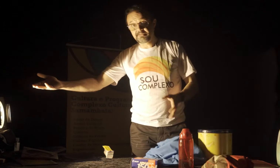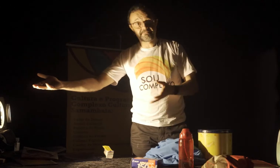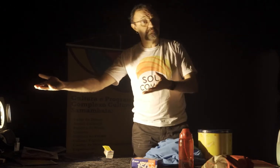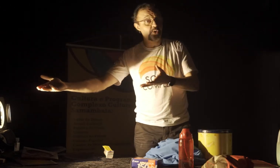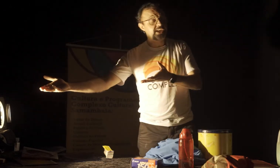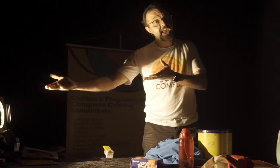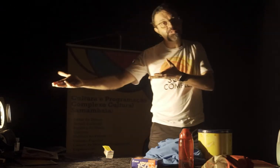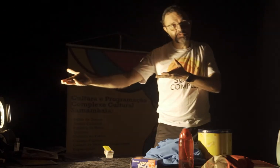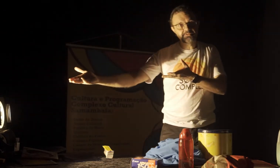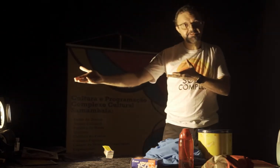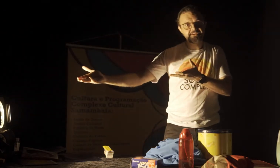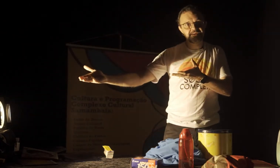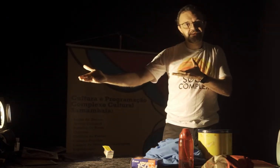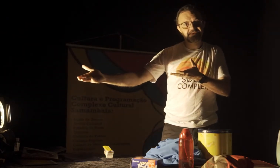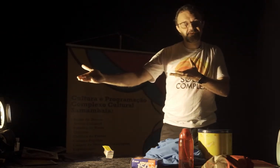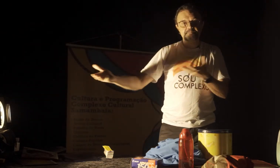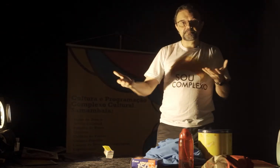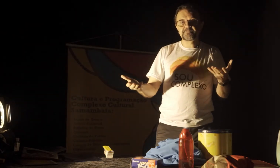de bloqueio,